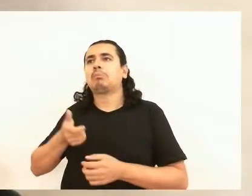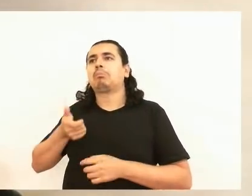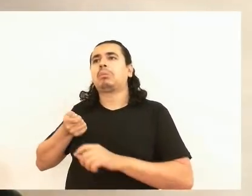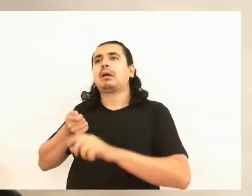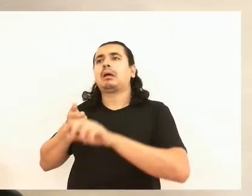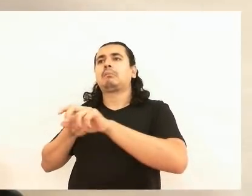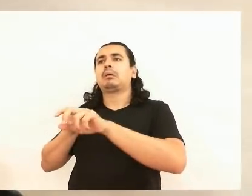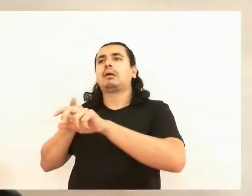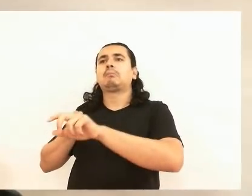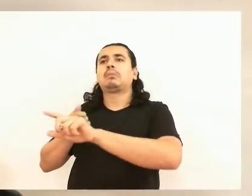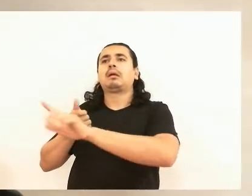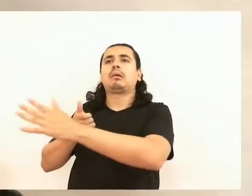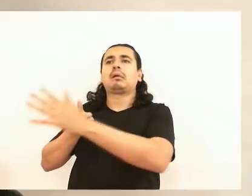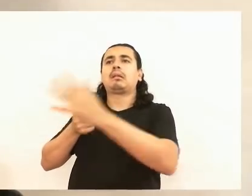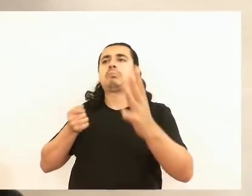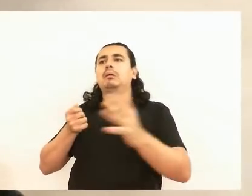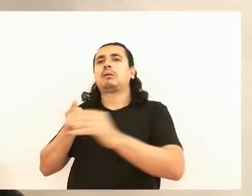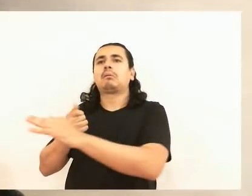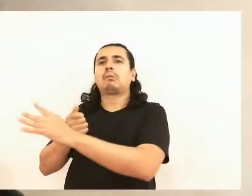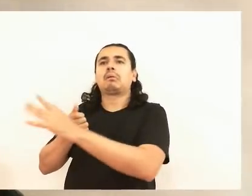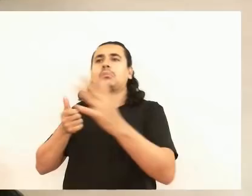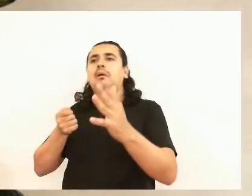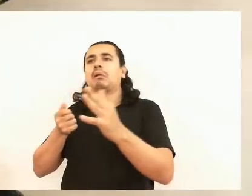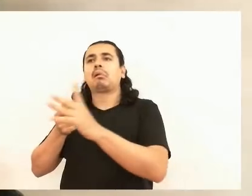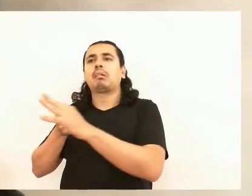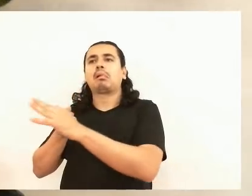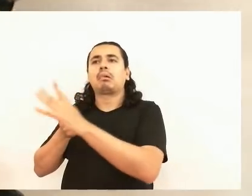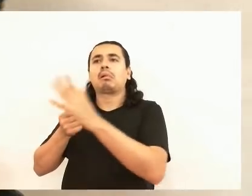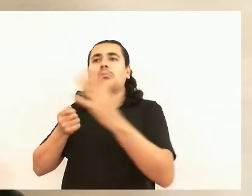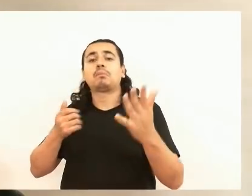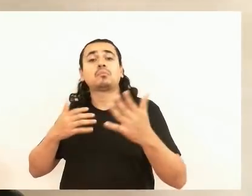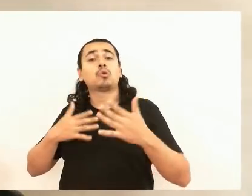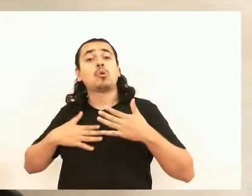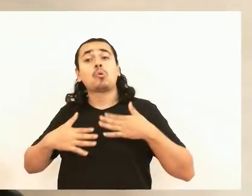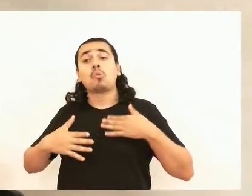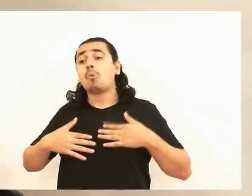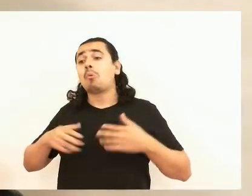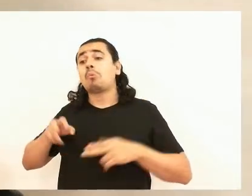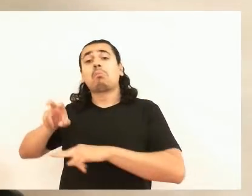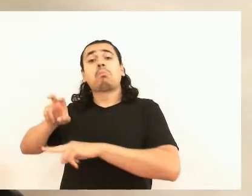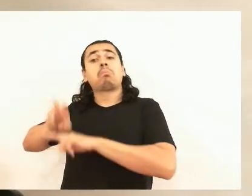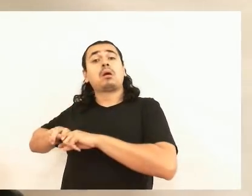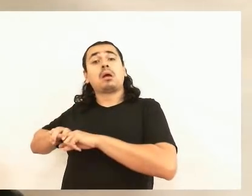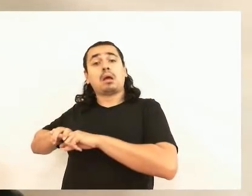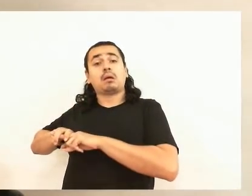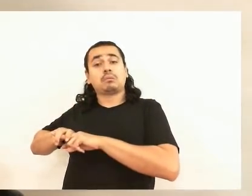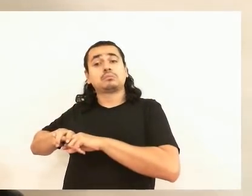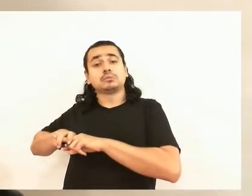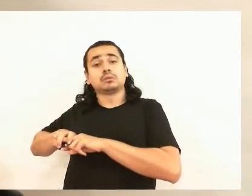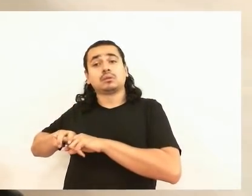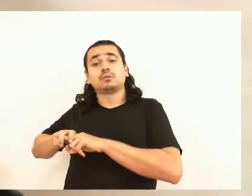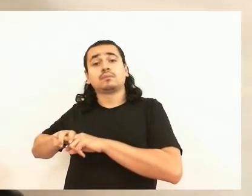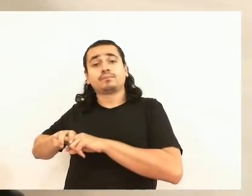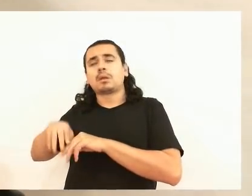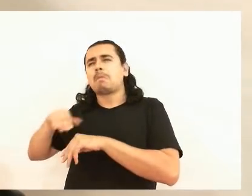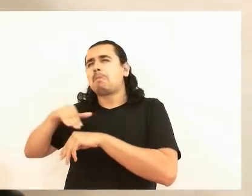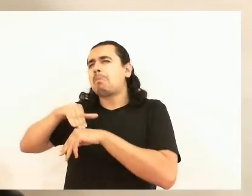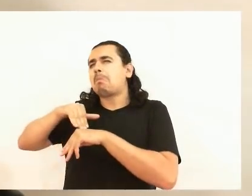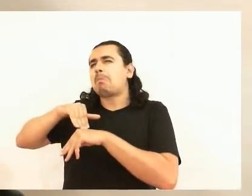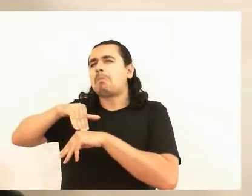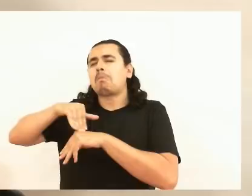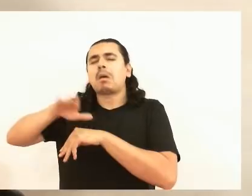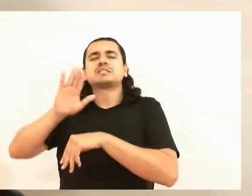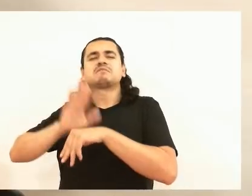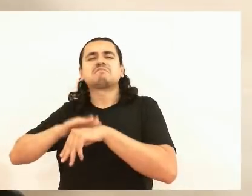você faz o teu portão se não tem que abrir tudo o mais top é quanto mais você não